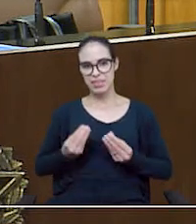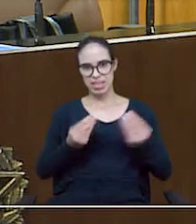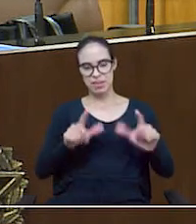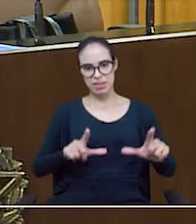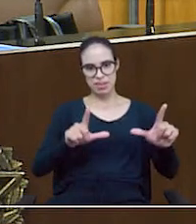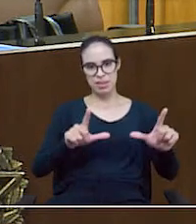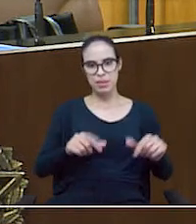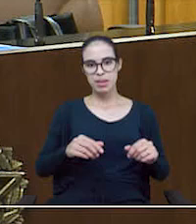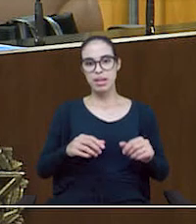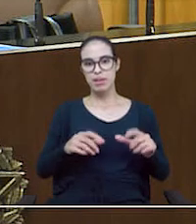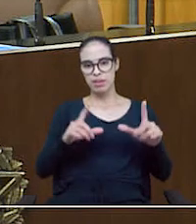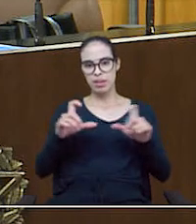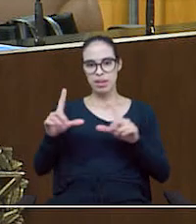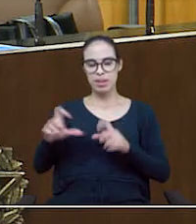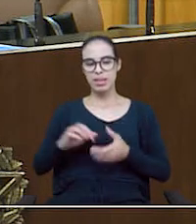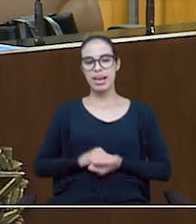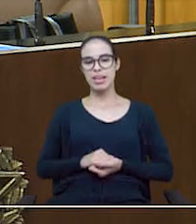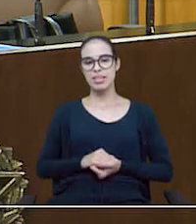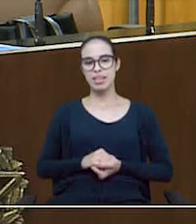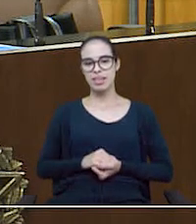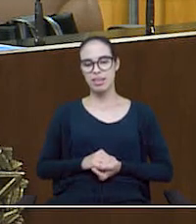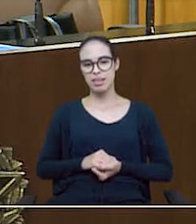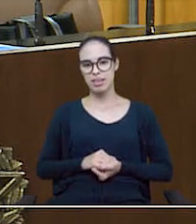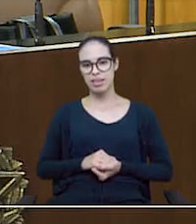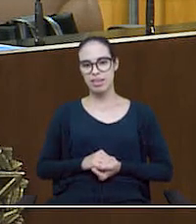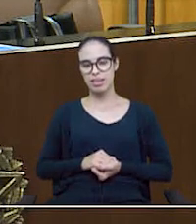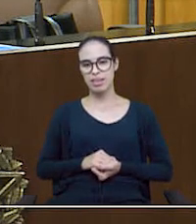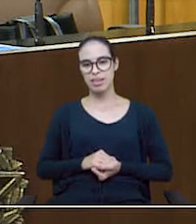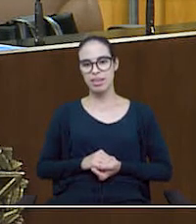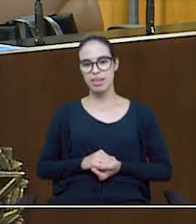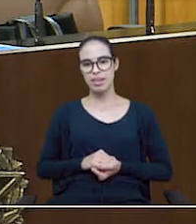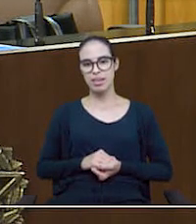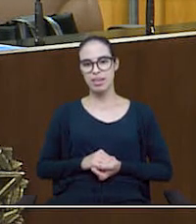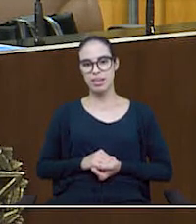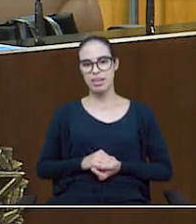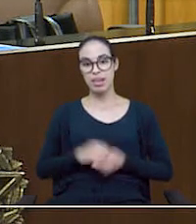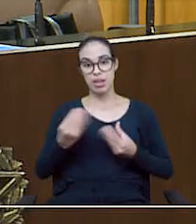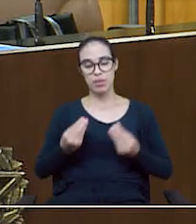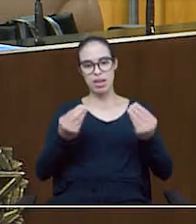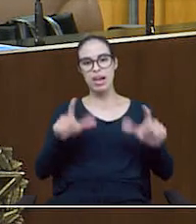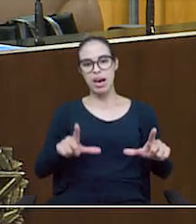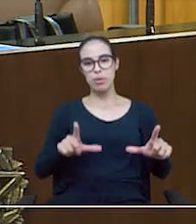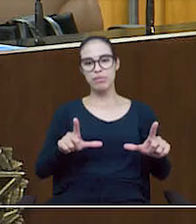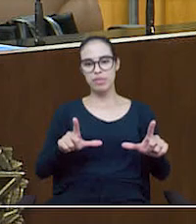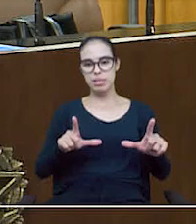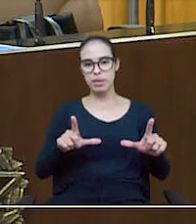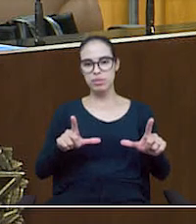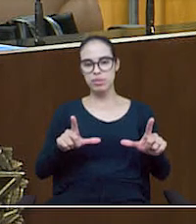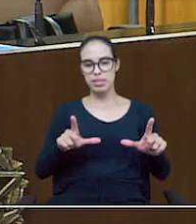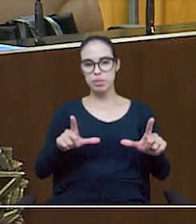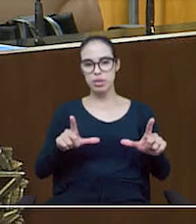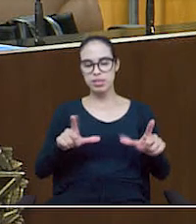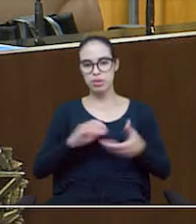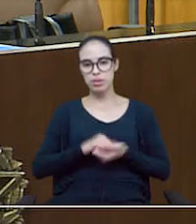favor. Ok, então, vou fazer aqui, então, entrega do certificado ao Giovanni Olson, conselheiro